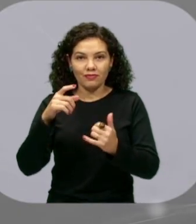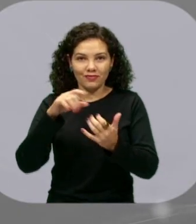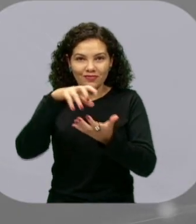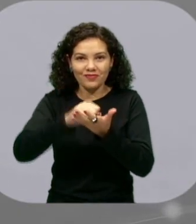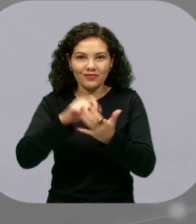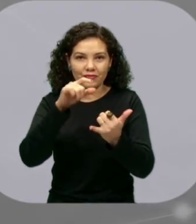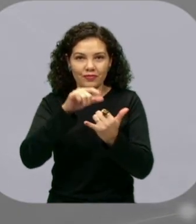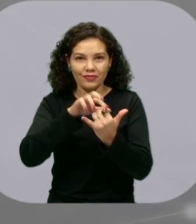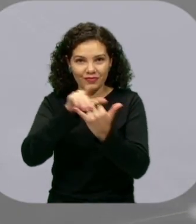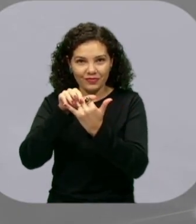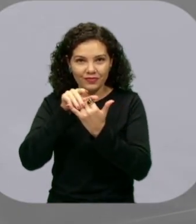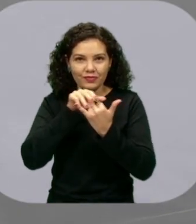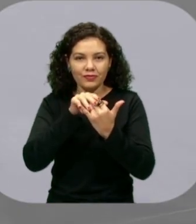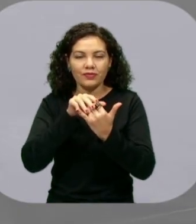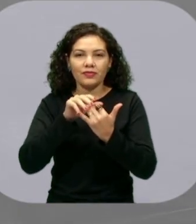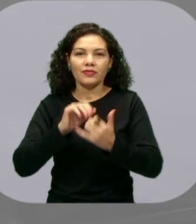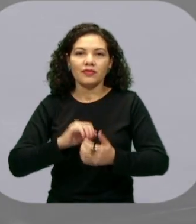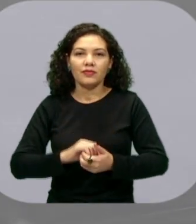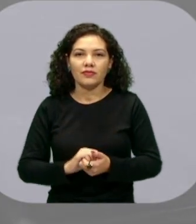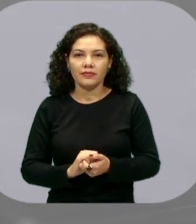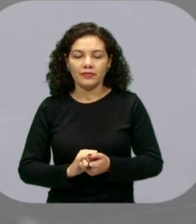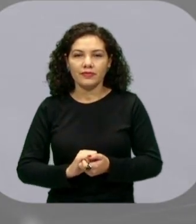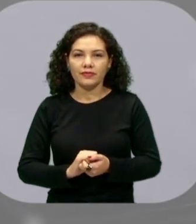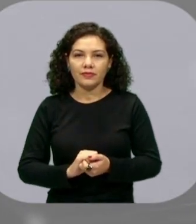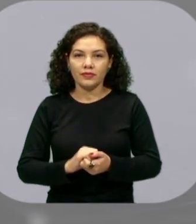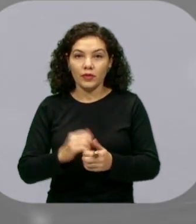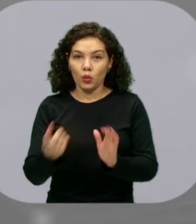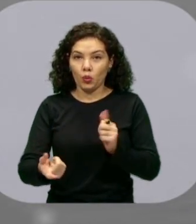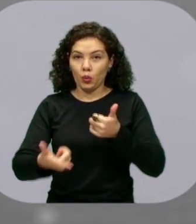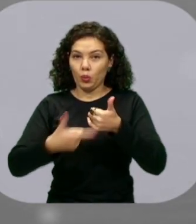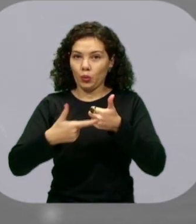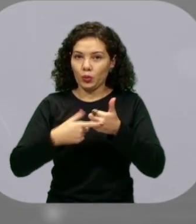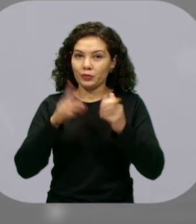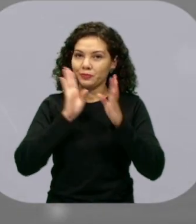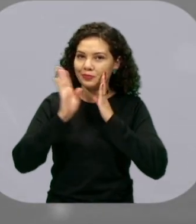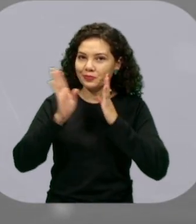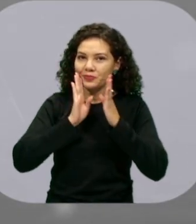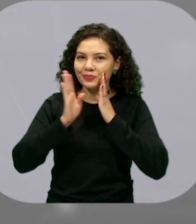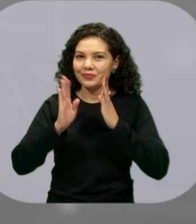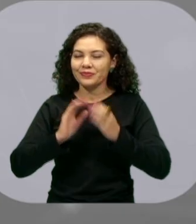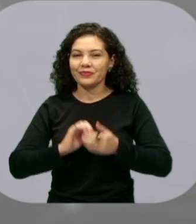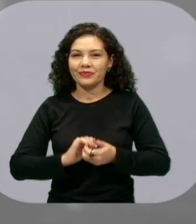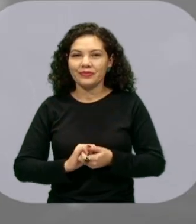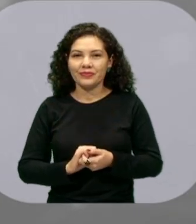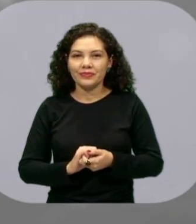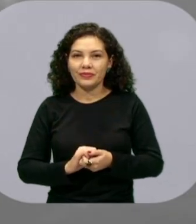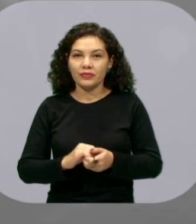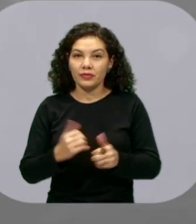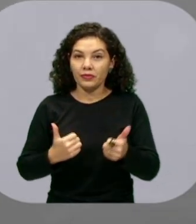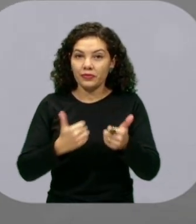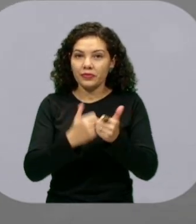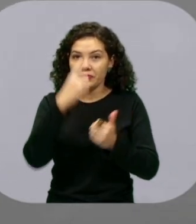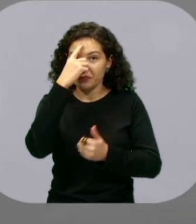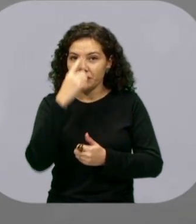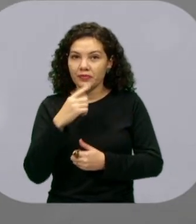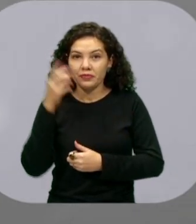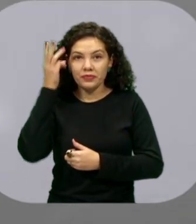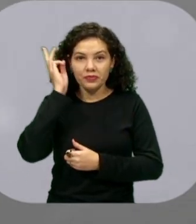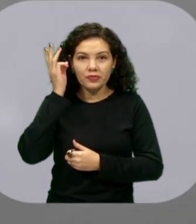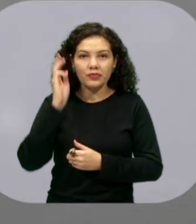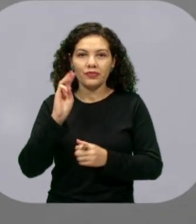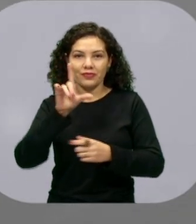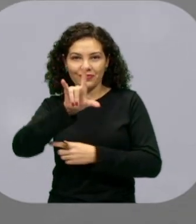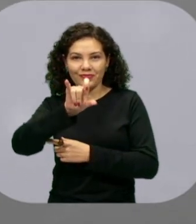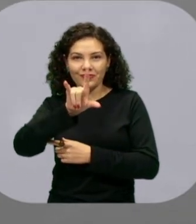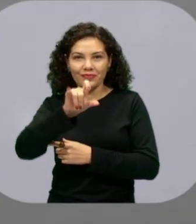Inscreva-se em nosso canal do YouTube. Curta a página no Facebook. Siga o perfil no Spotify,